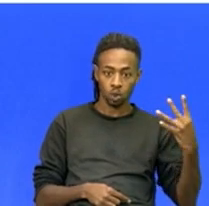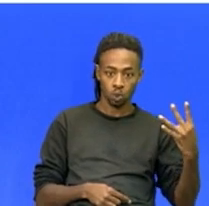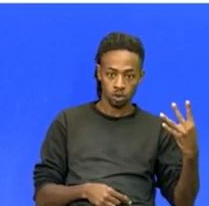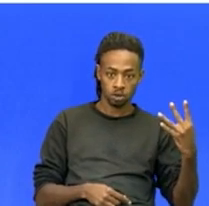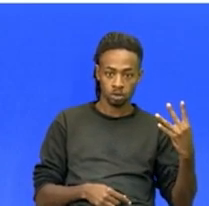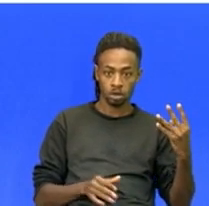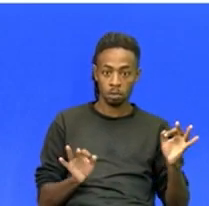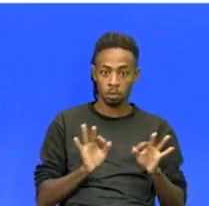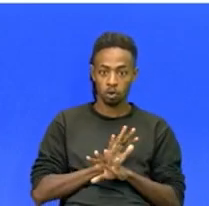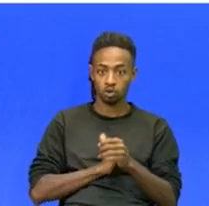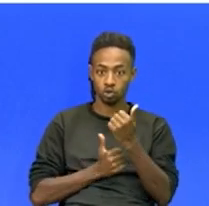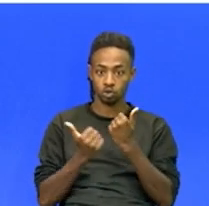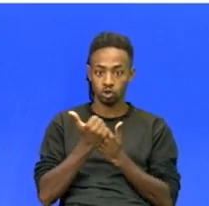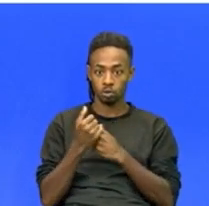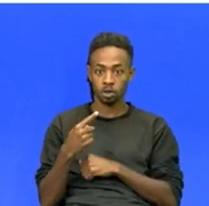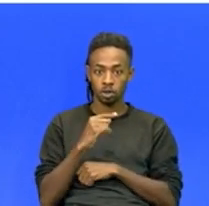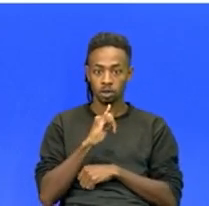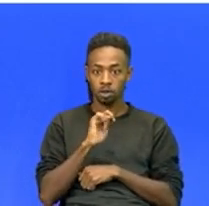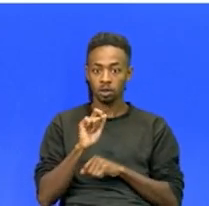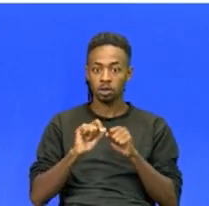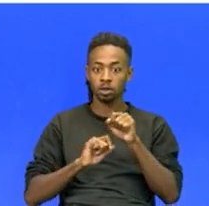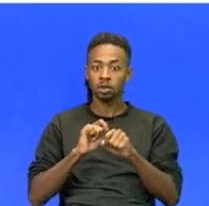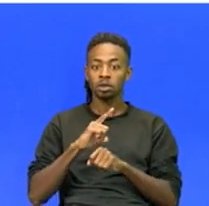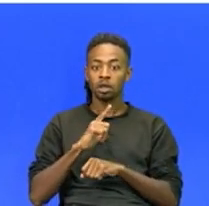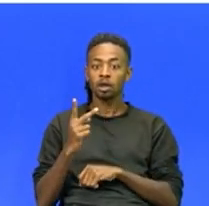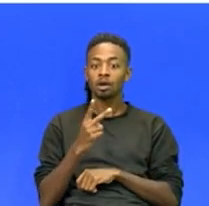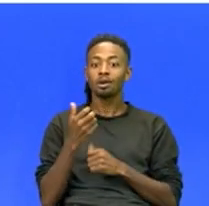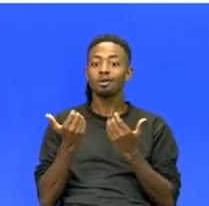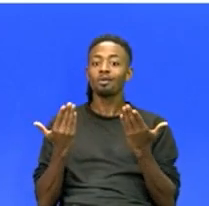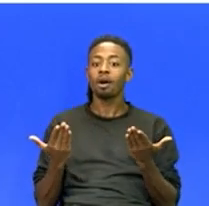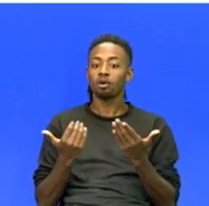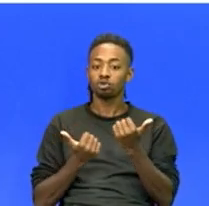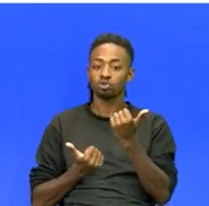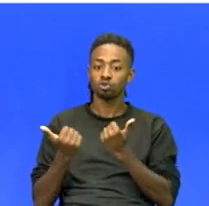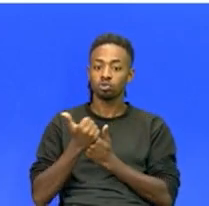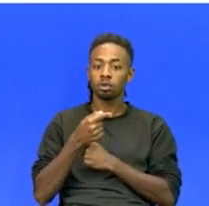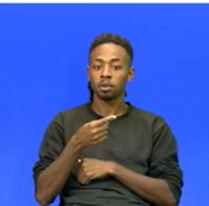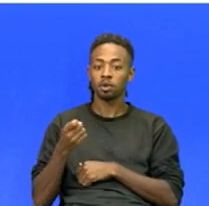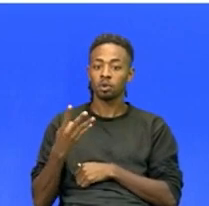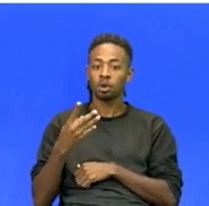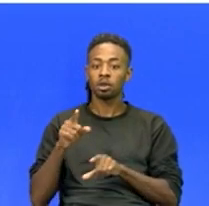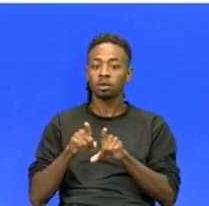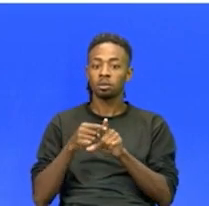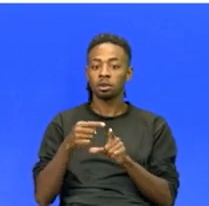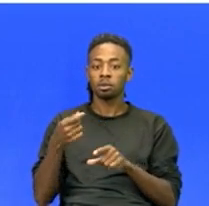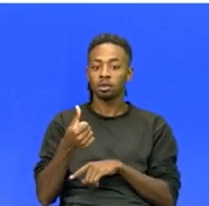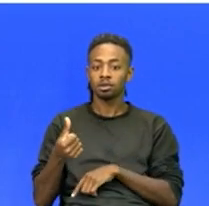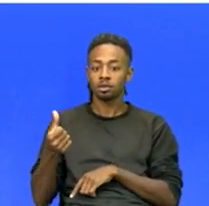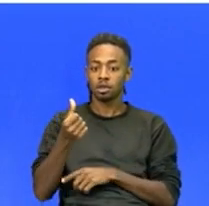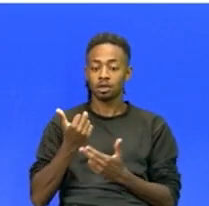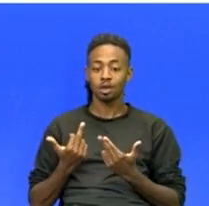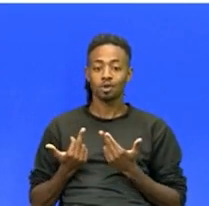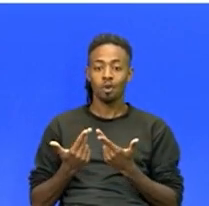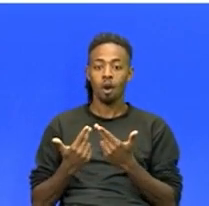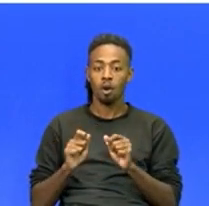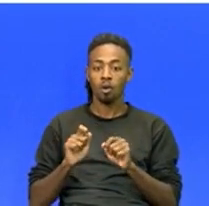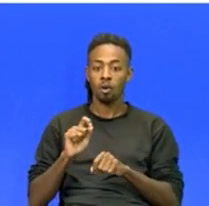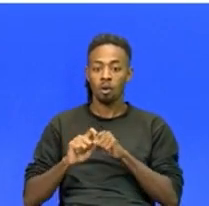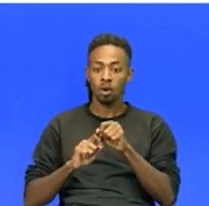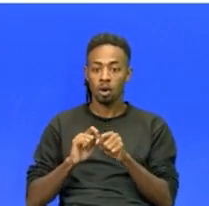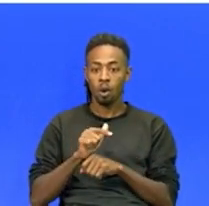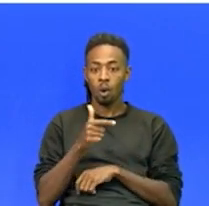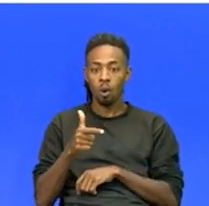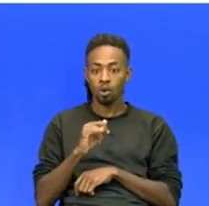Agora, substituindo no ponto crítico, a gente vai ter que valores? Substituindo menos 4 e menos 6. Mesmo procedimento, só que com os